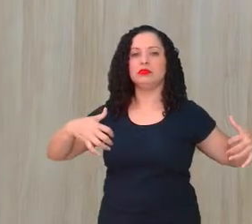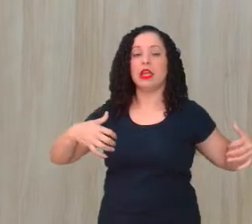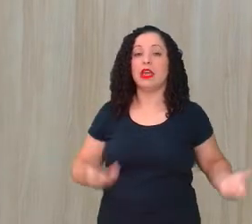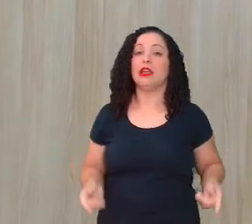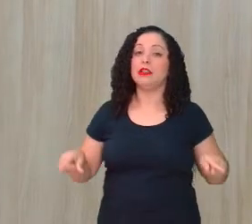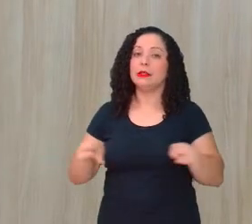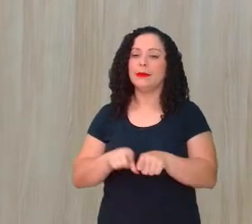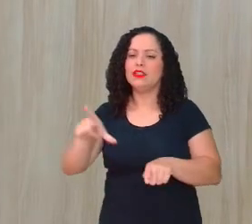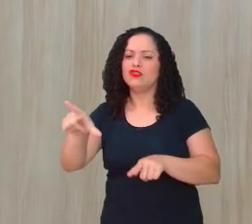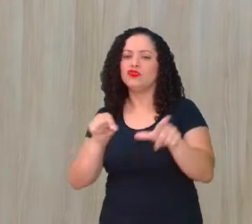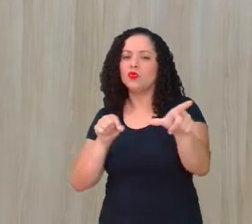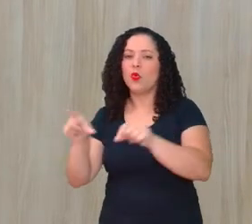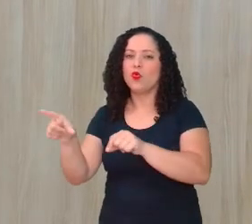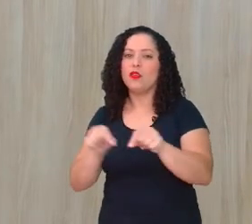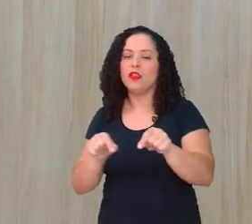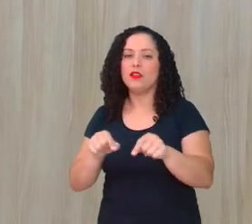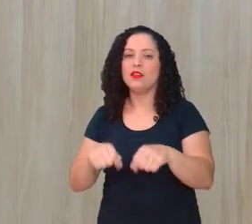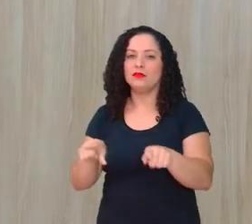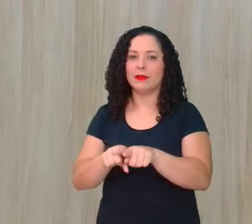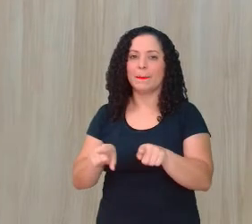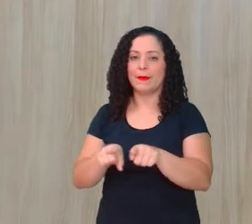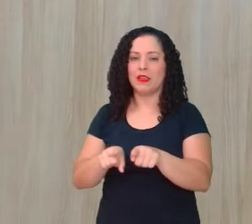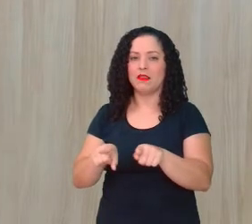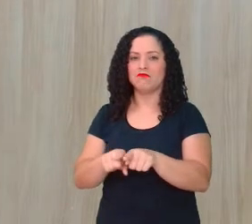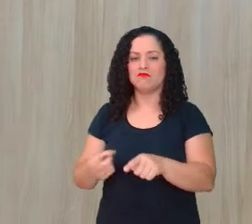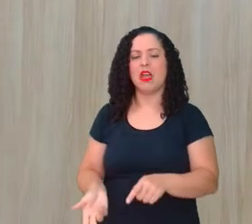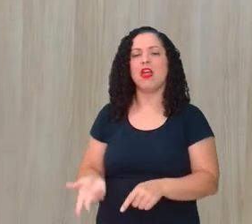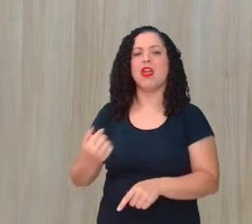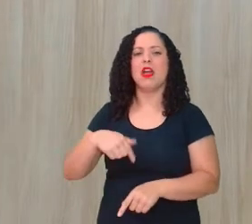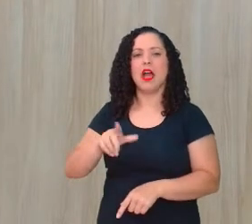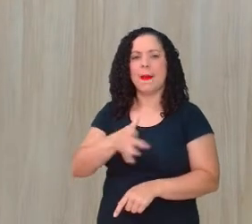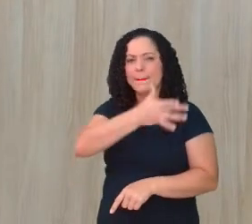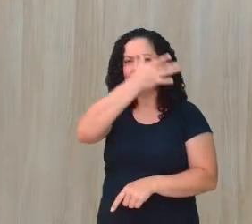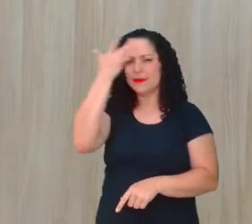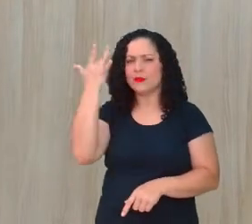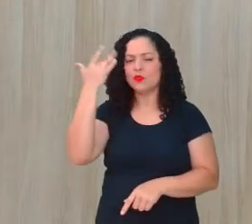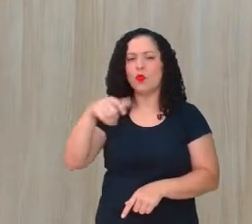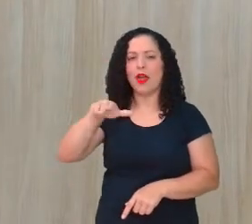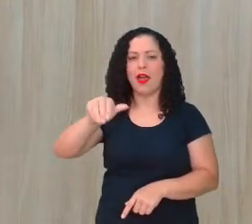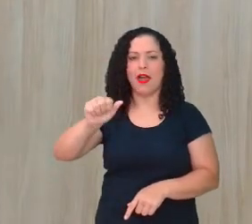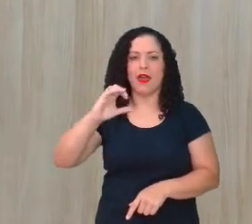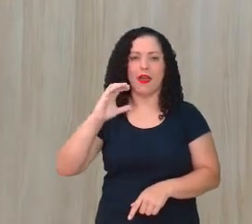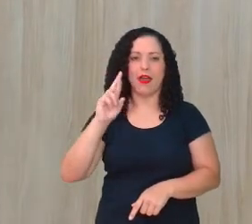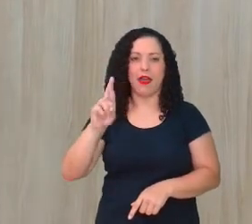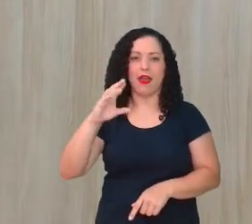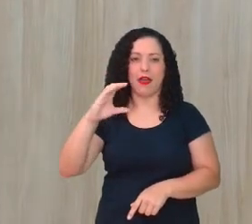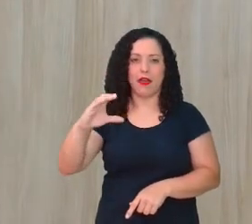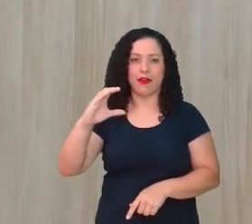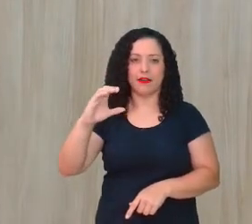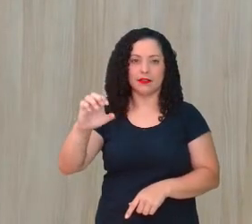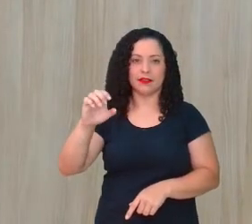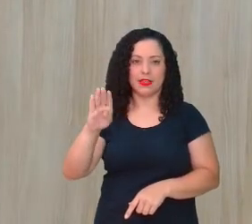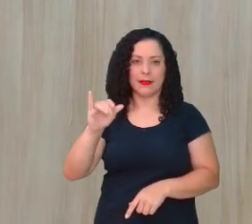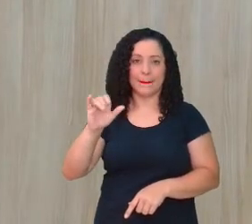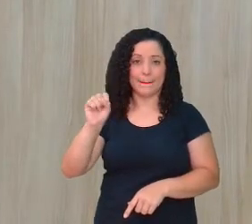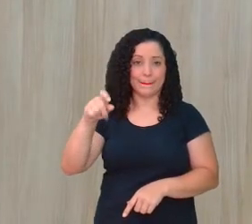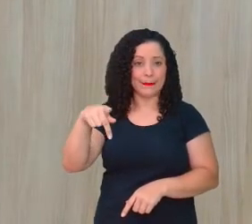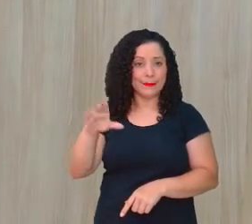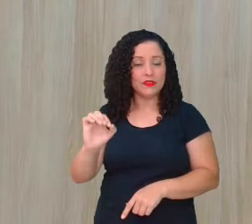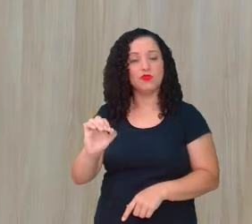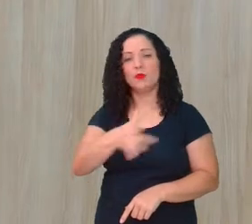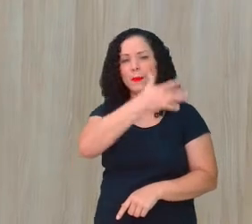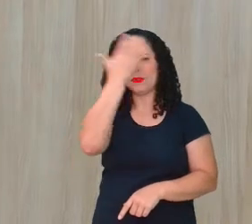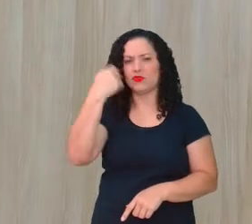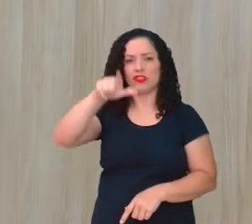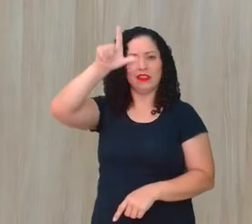arcebispo de Cantuária, mas os arcebispos, né, que iriam, durante um tempo ali, né,